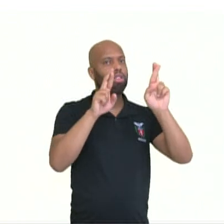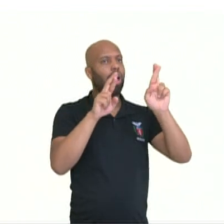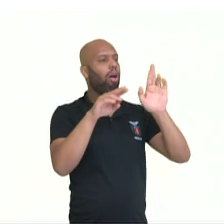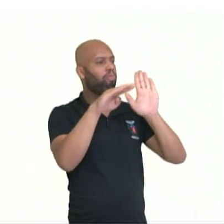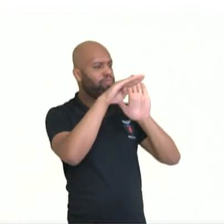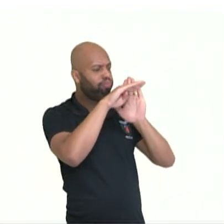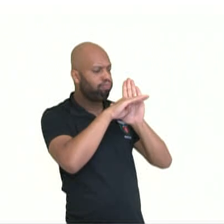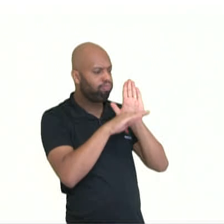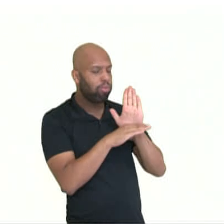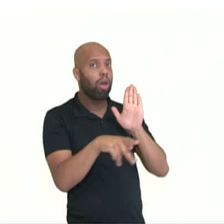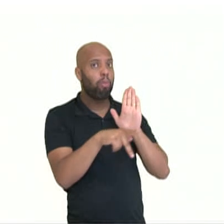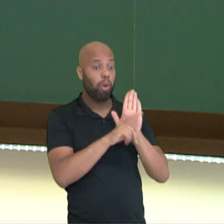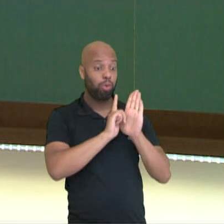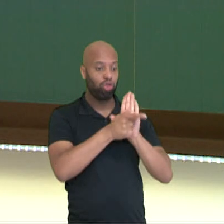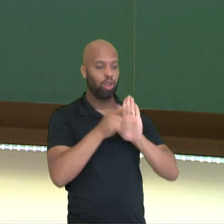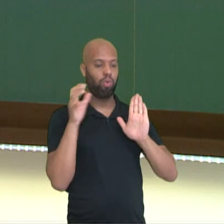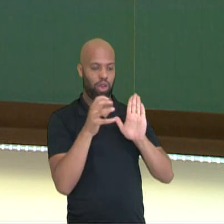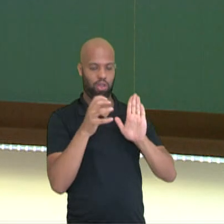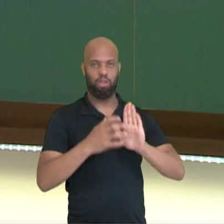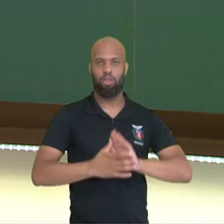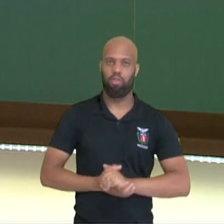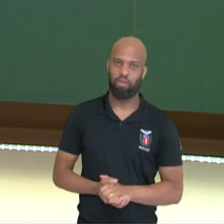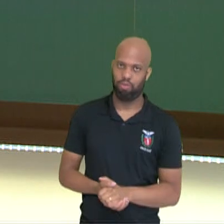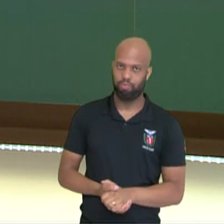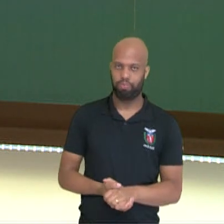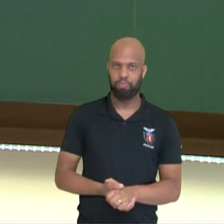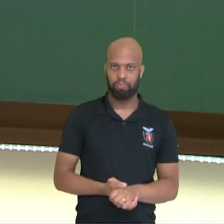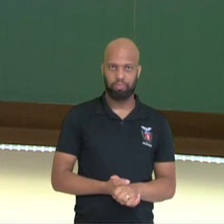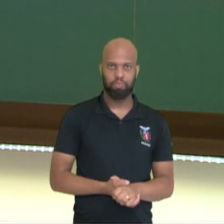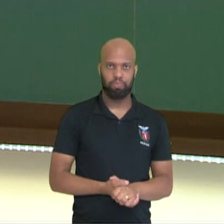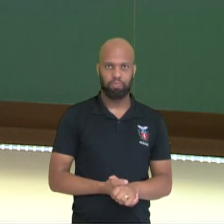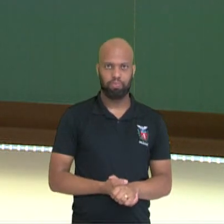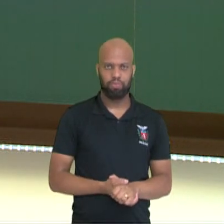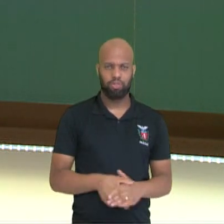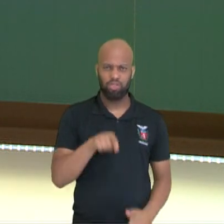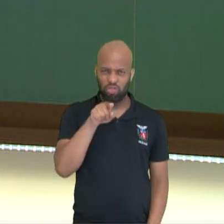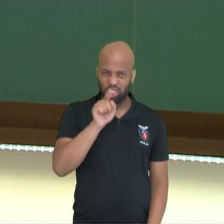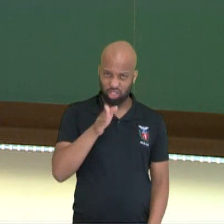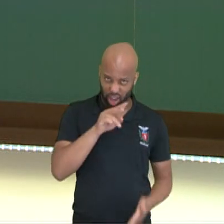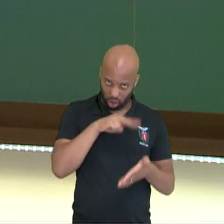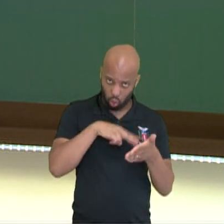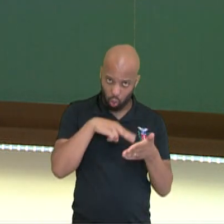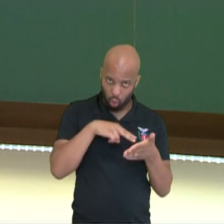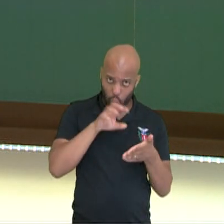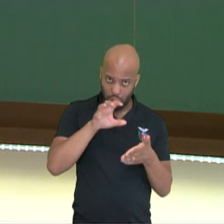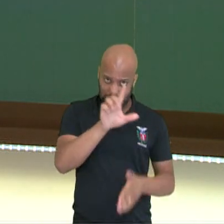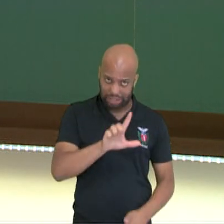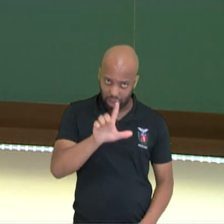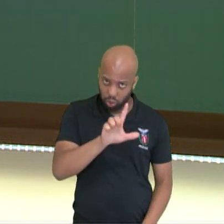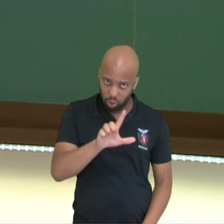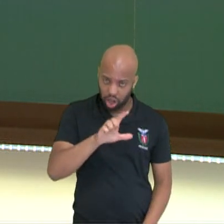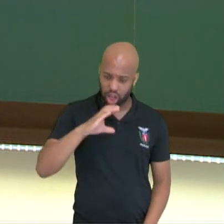vamos produzir um texto respeitando os elementos composicionais da crônica.